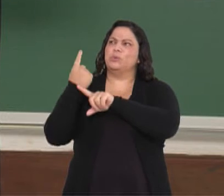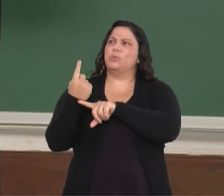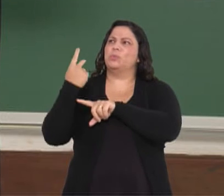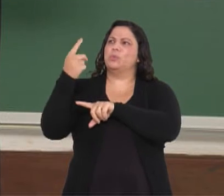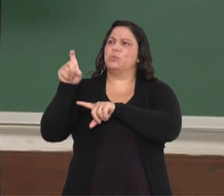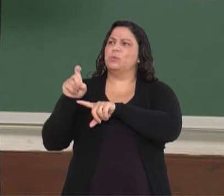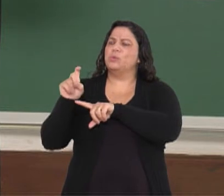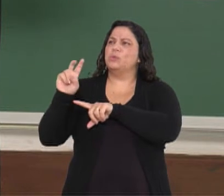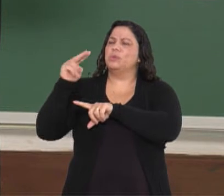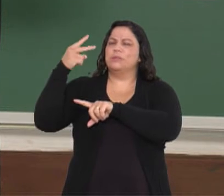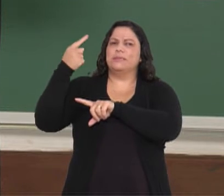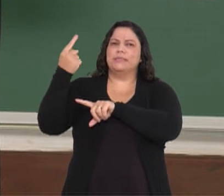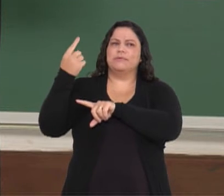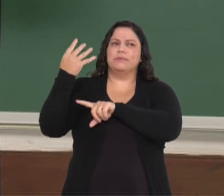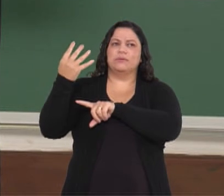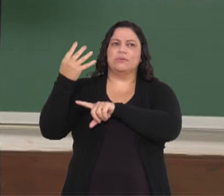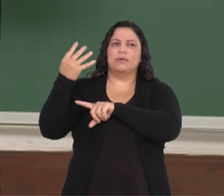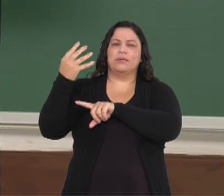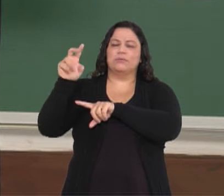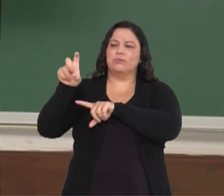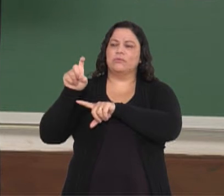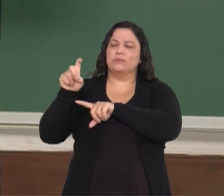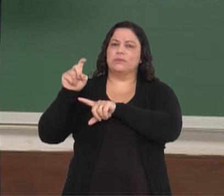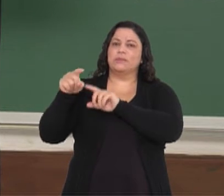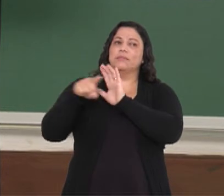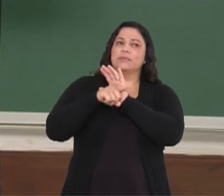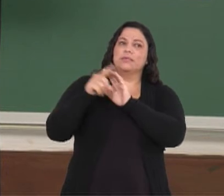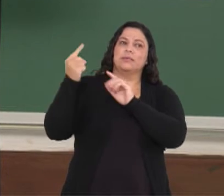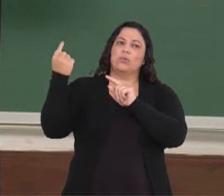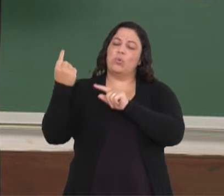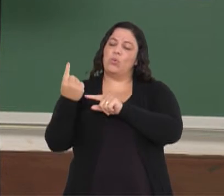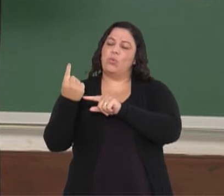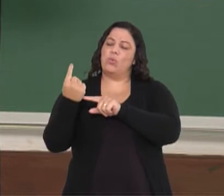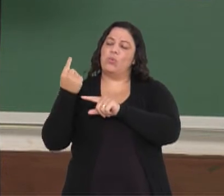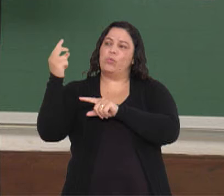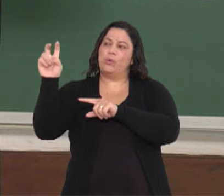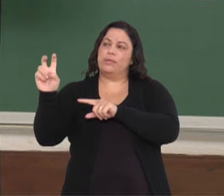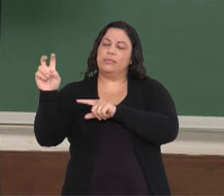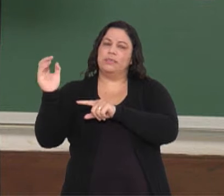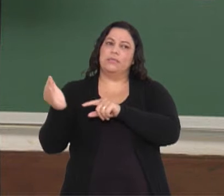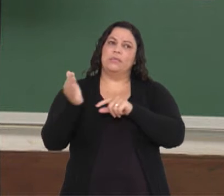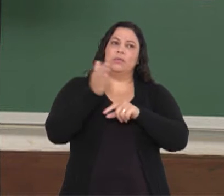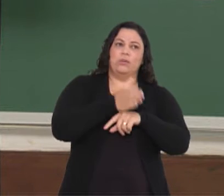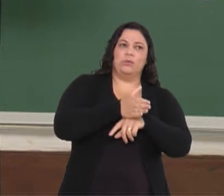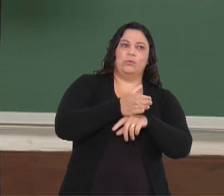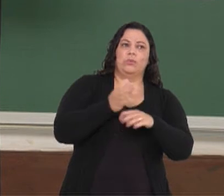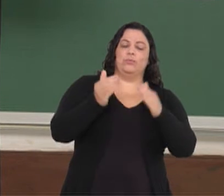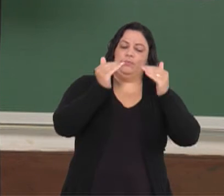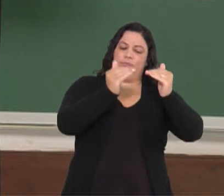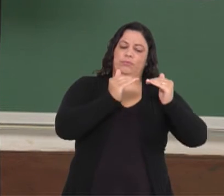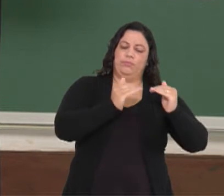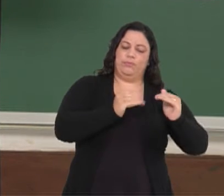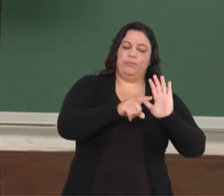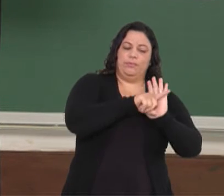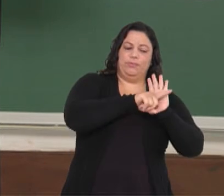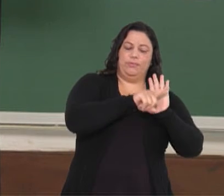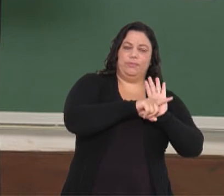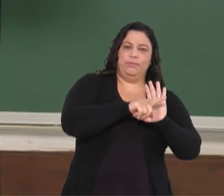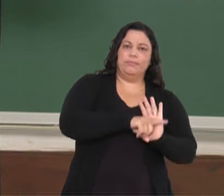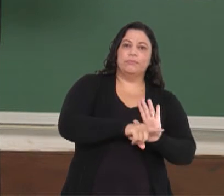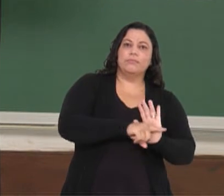vezes 4x negativo. 4x² negativo. 1x vezes 5, 5x positivo. Faço novamente a